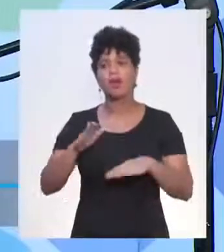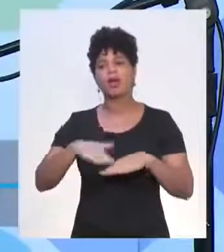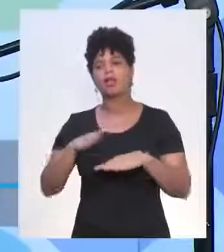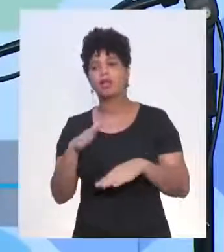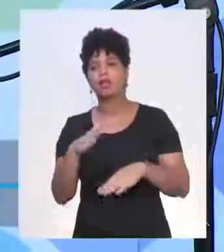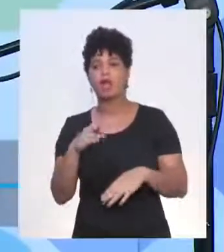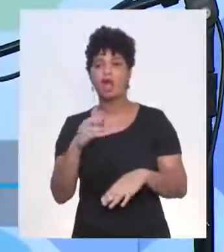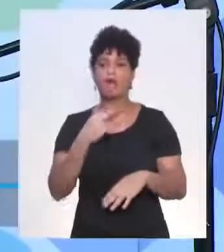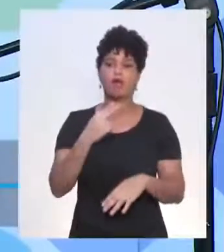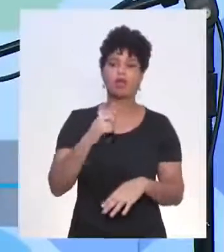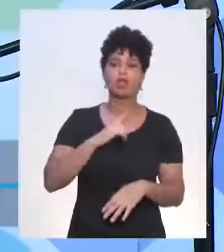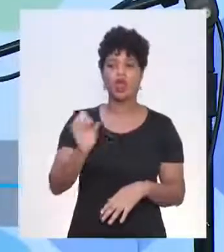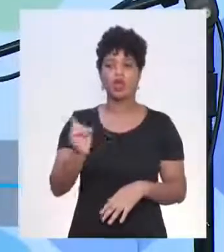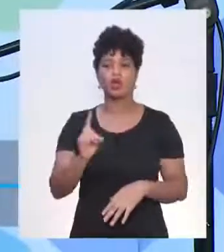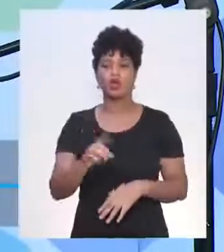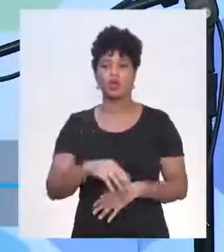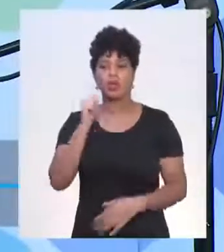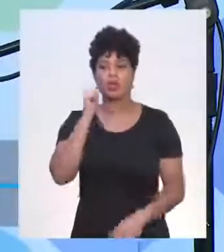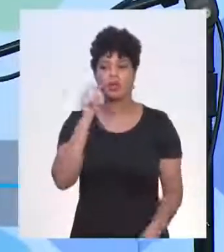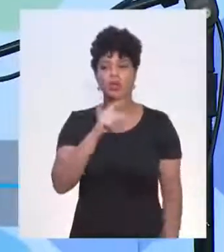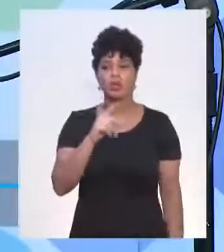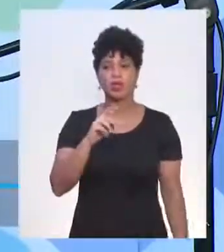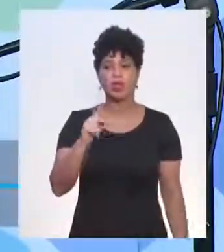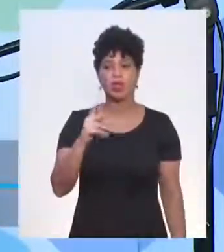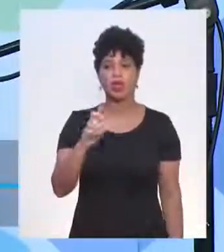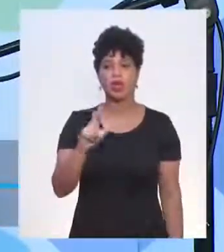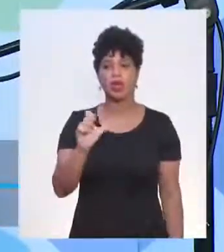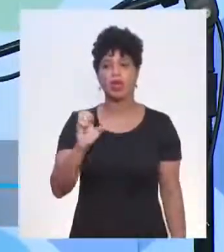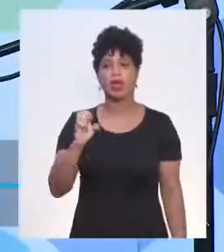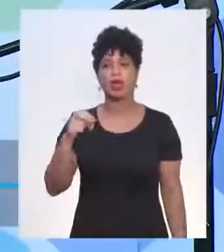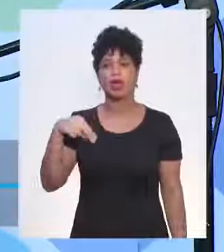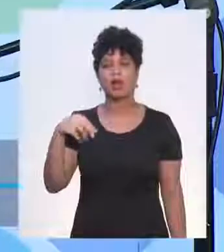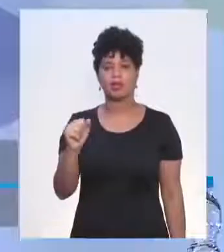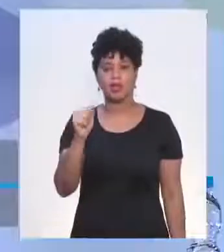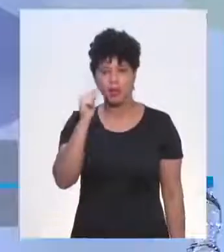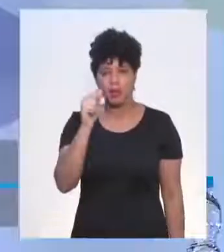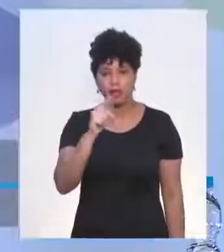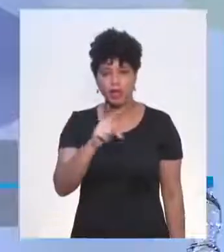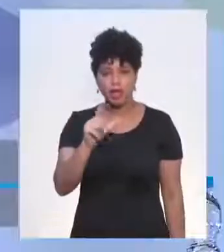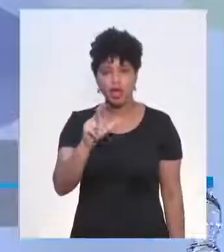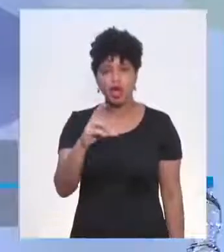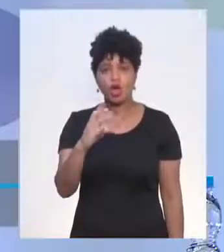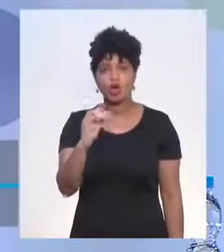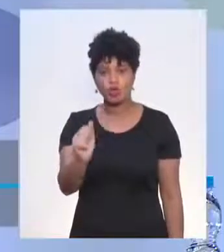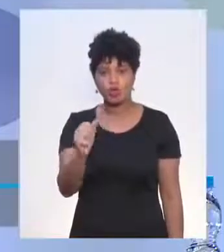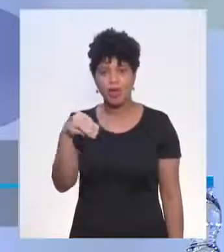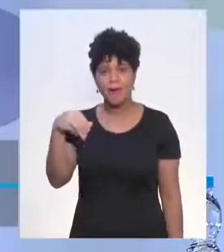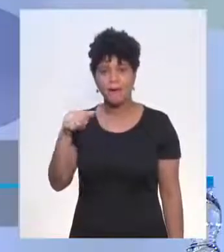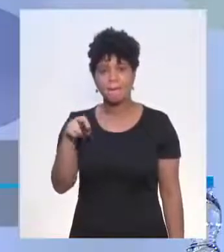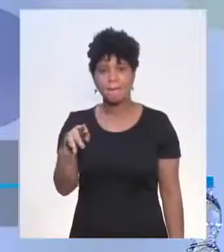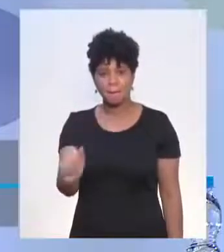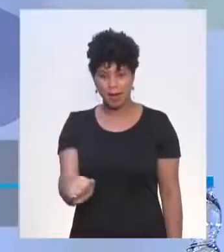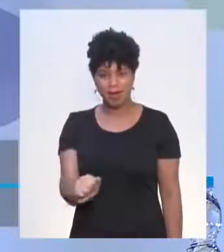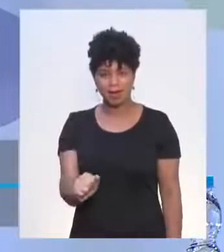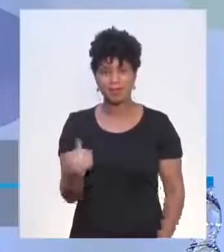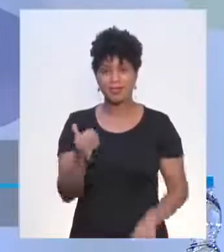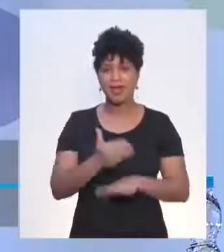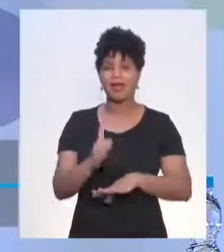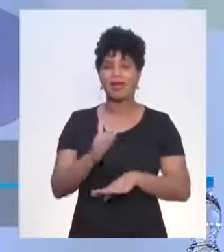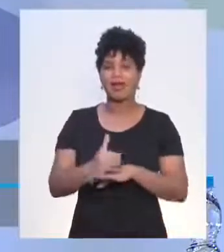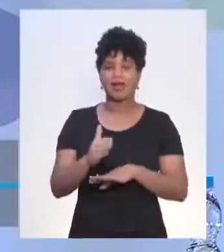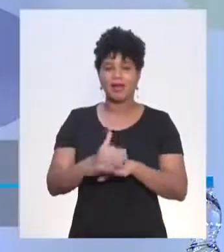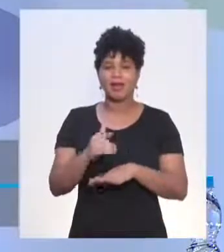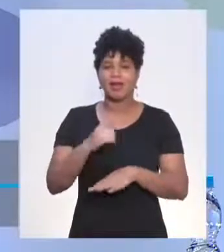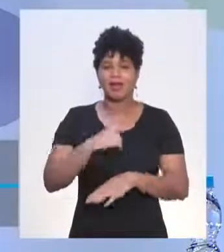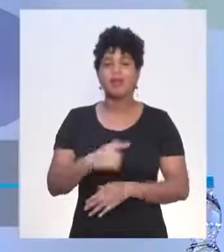sem voz lá pro ele não fala de harmonização a pro Lúcia no Samara é a preparação para uma